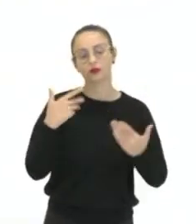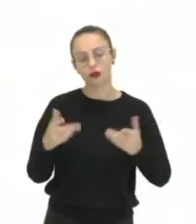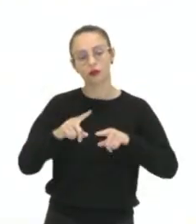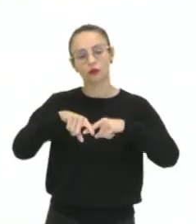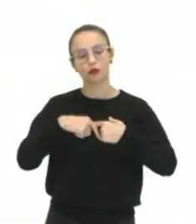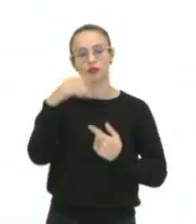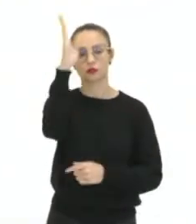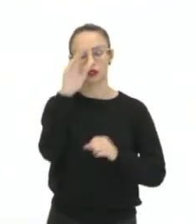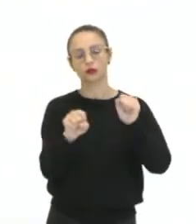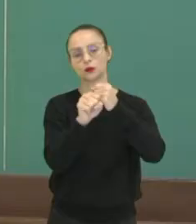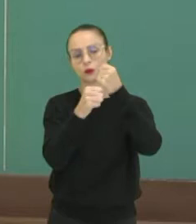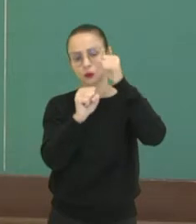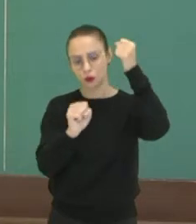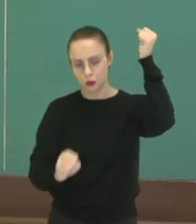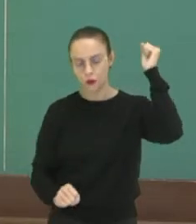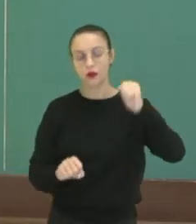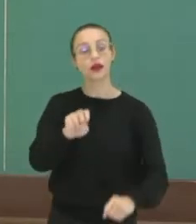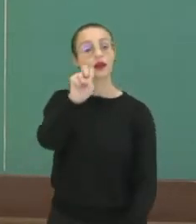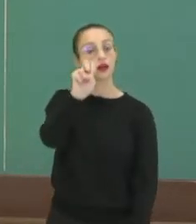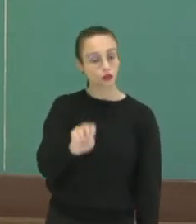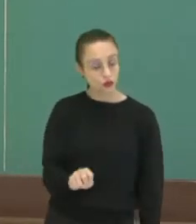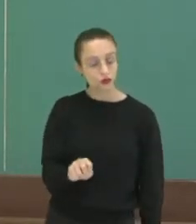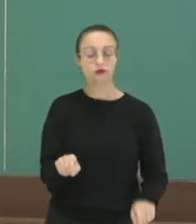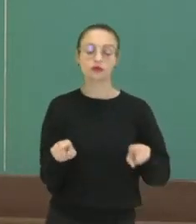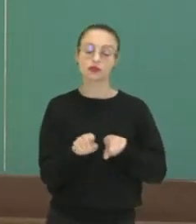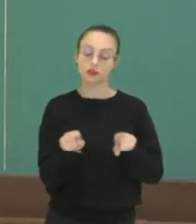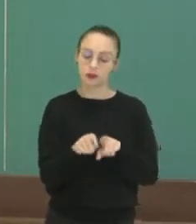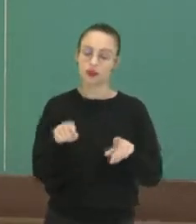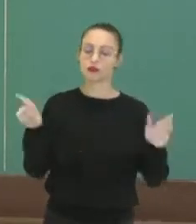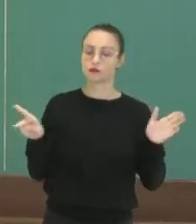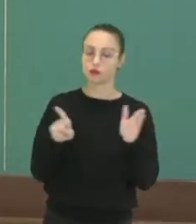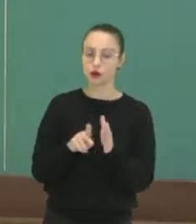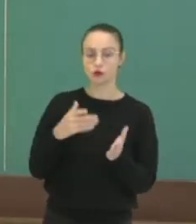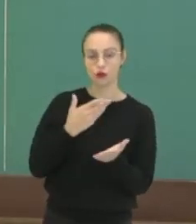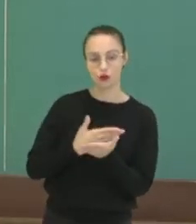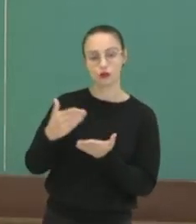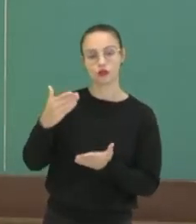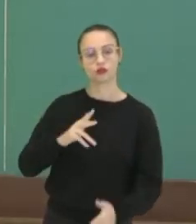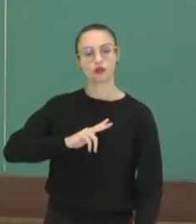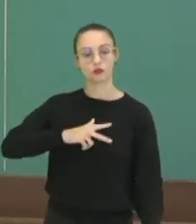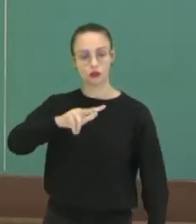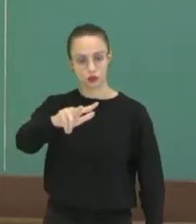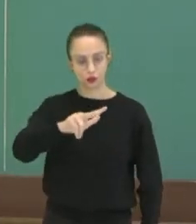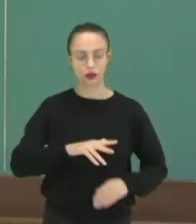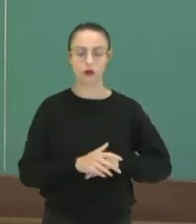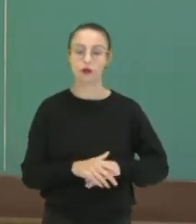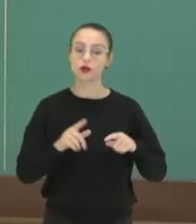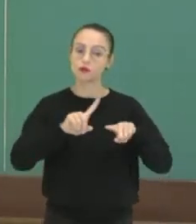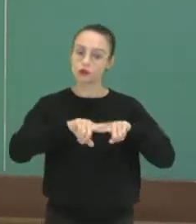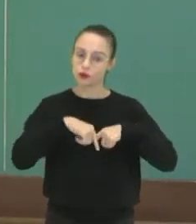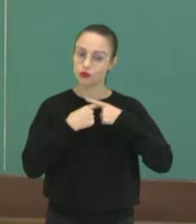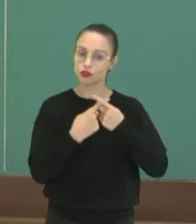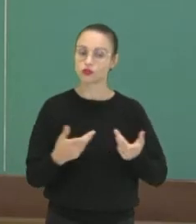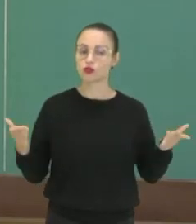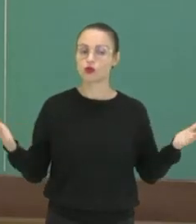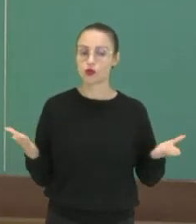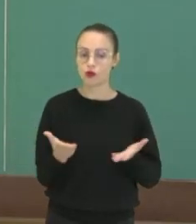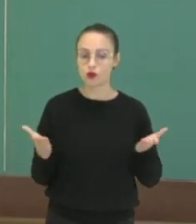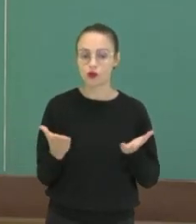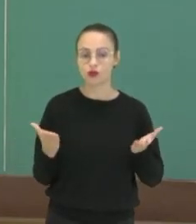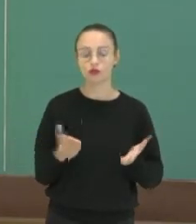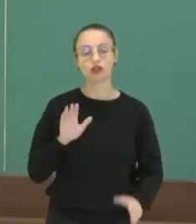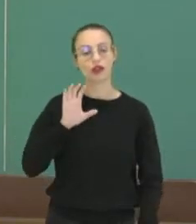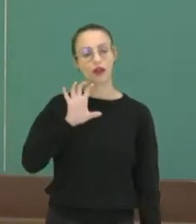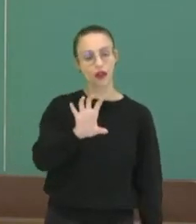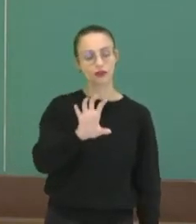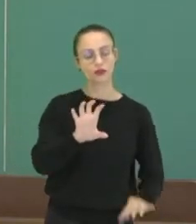aumentasse de tamanho e a região sul passasse a pertencer, então, a Portugal. Por isso, né, hoje a gente tem essa